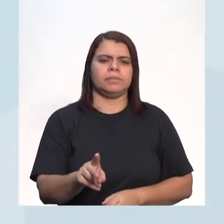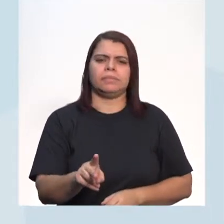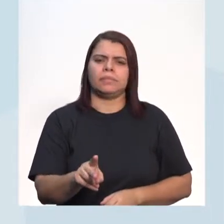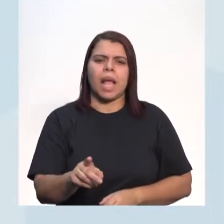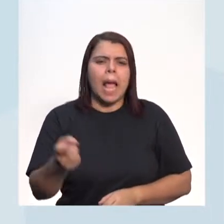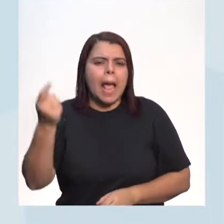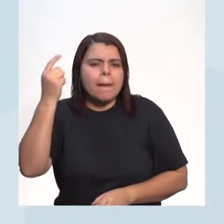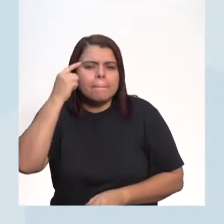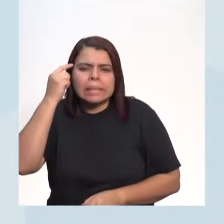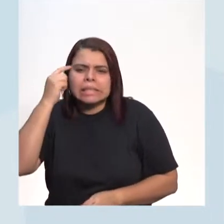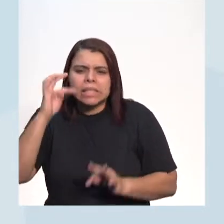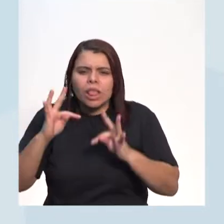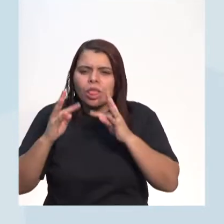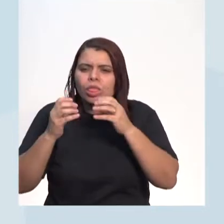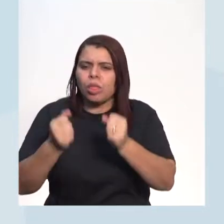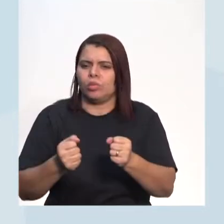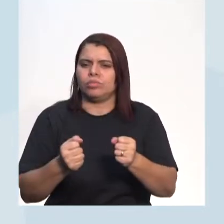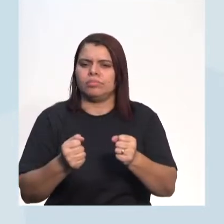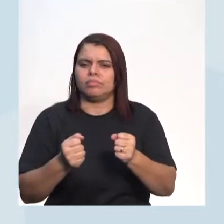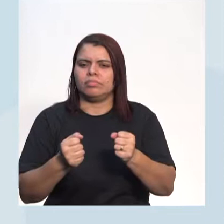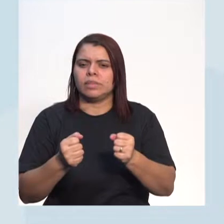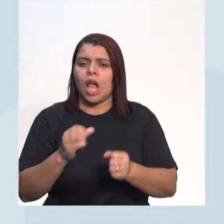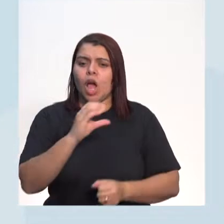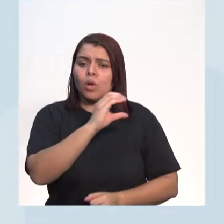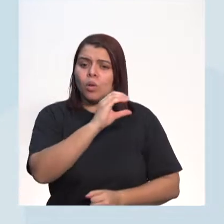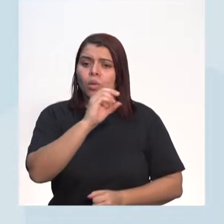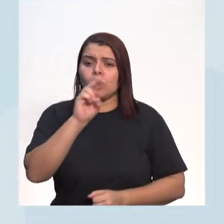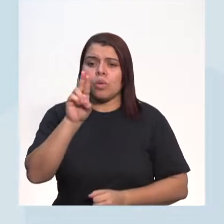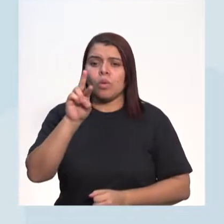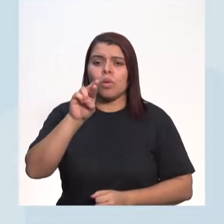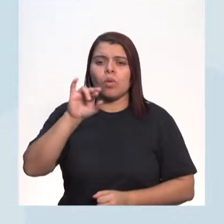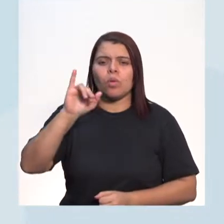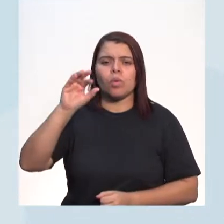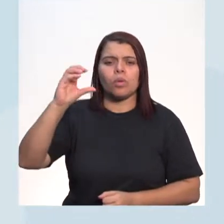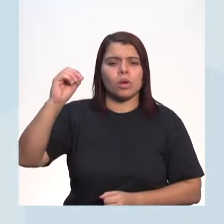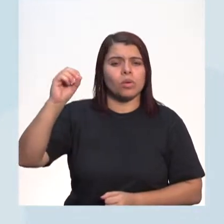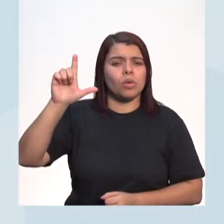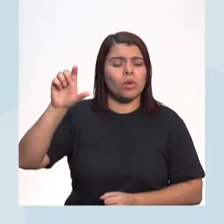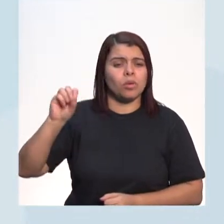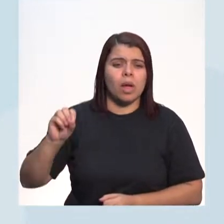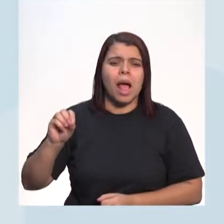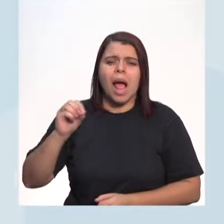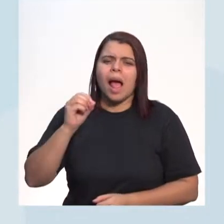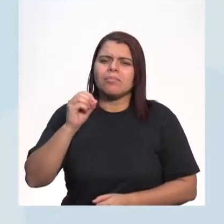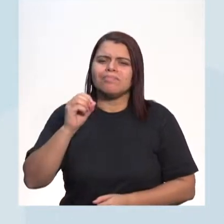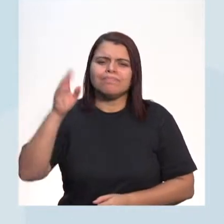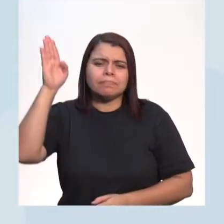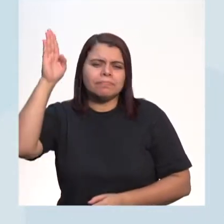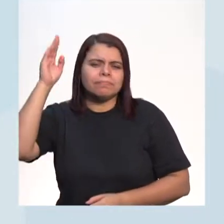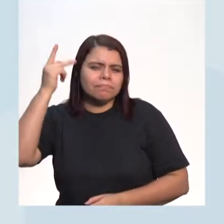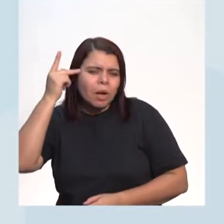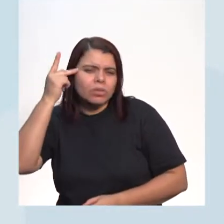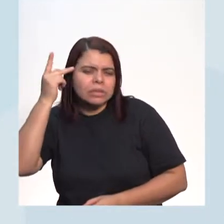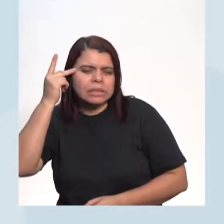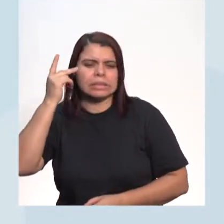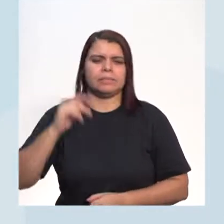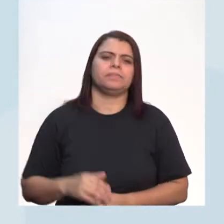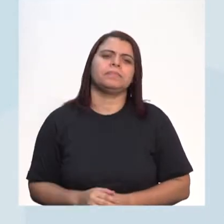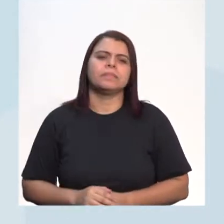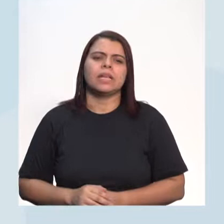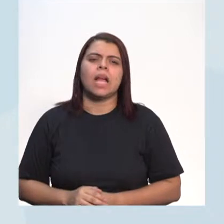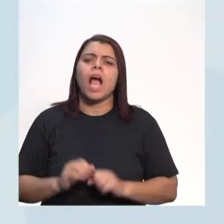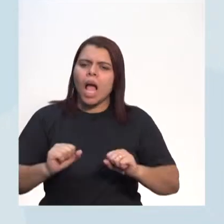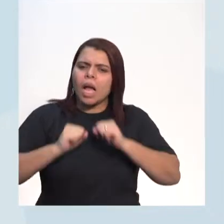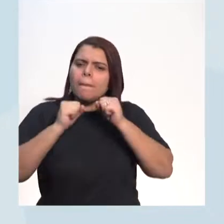tudo que está no currículo paulista. Então, o currículo paulista e o planejamento estratégico da Secretaria, eles podem